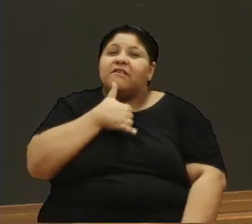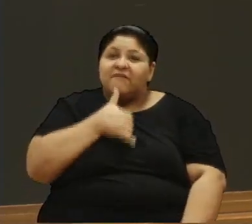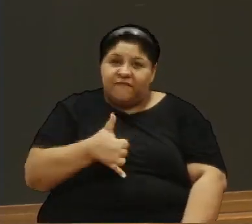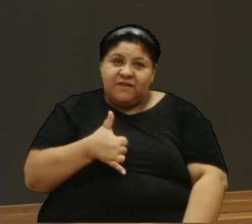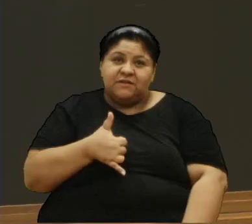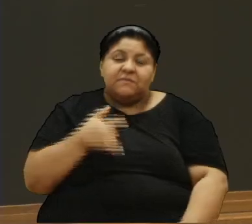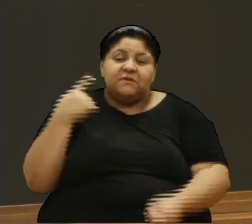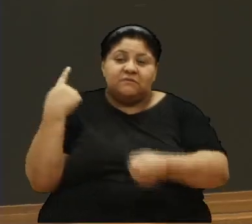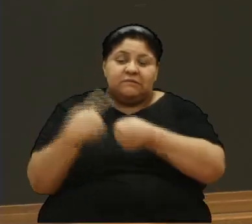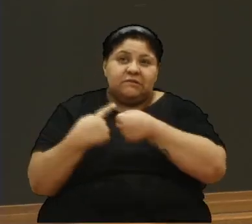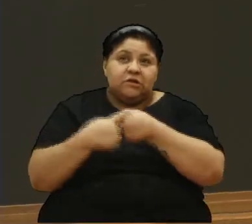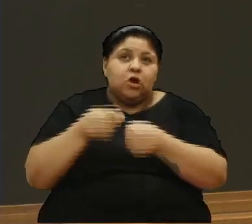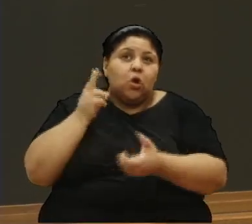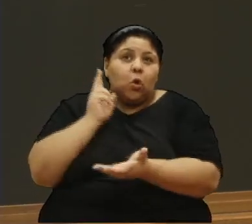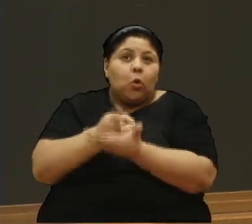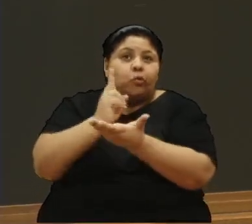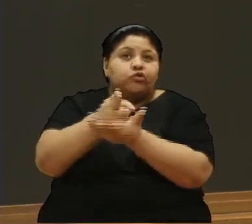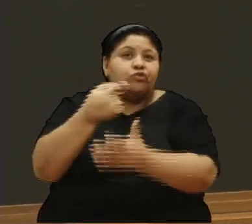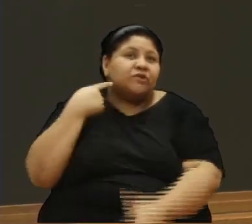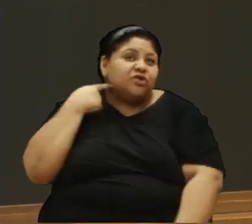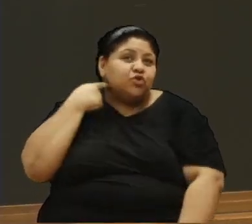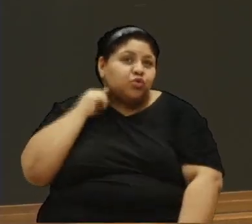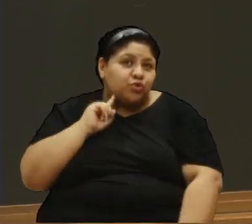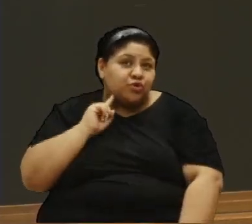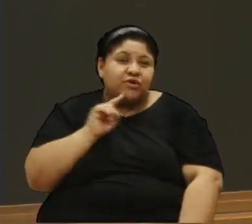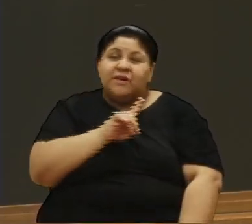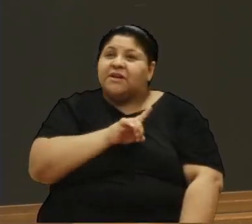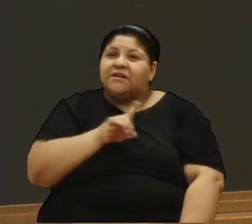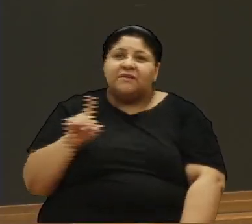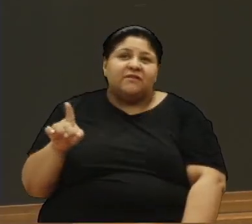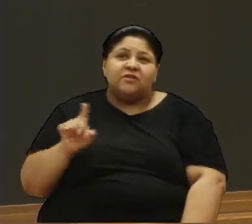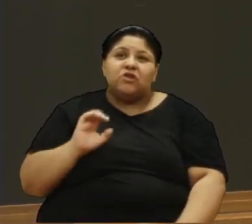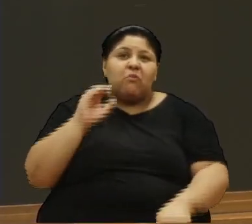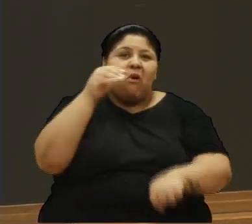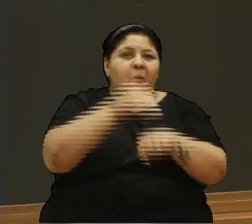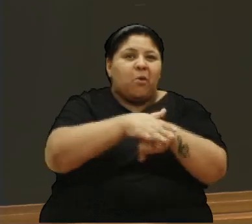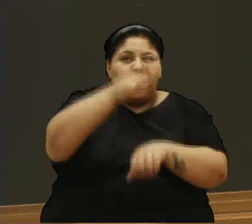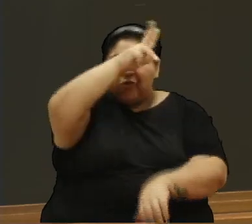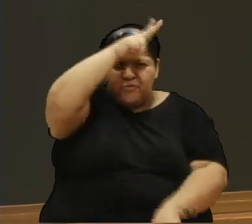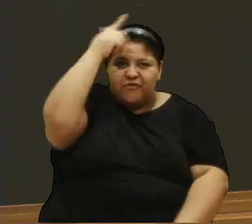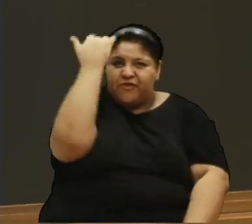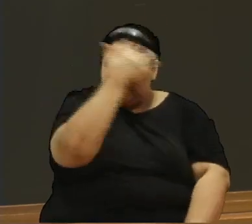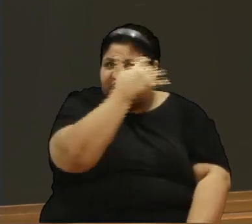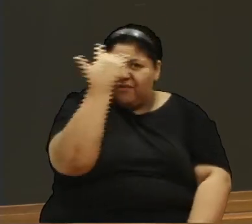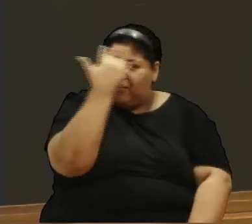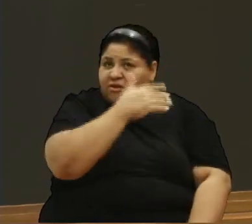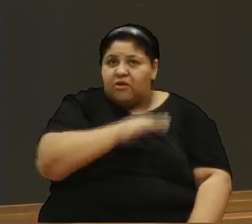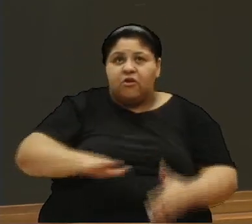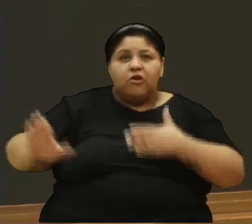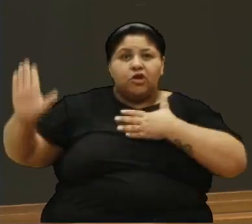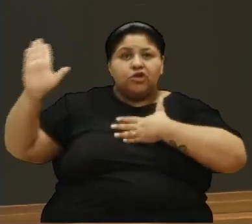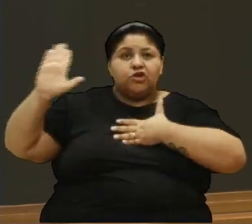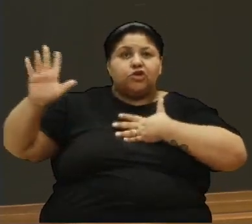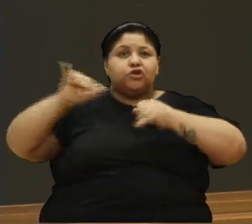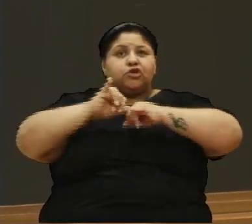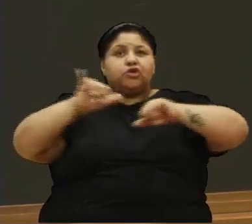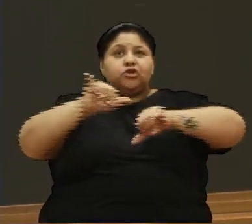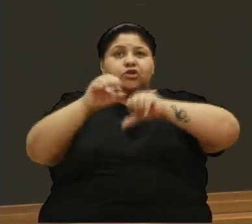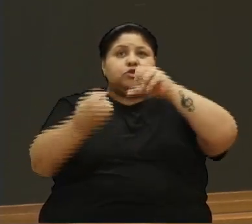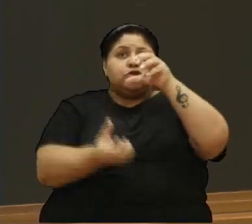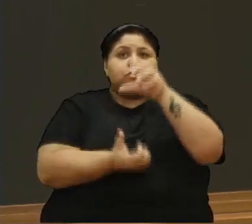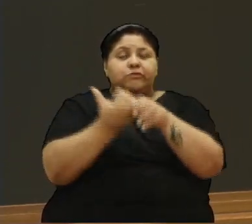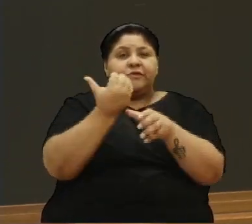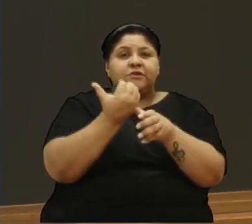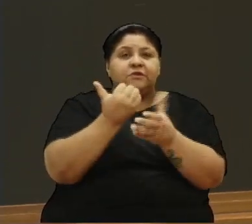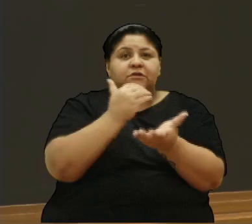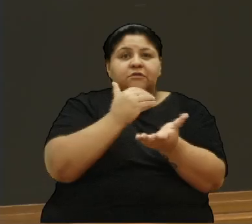cidade permanece suja. E não é uma culpa exclusiva do prefeito Adiló, que se comprometeu em campanha a criar uma